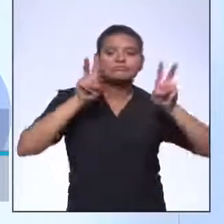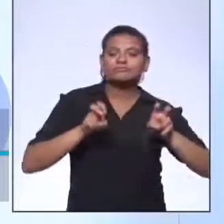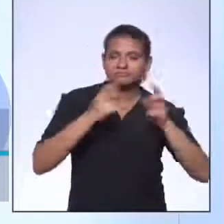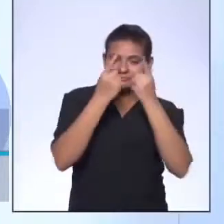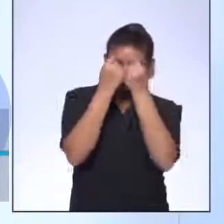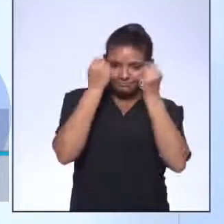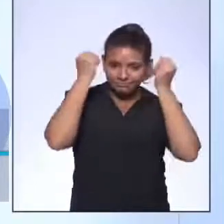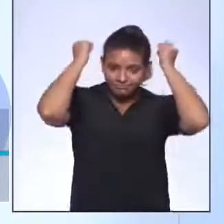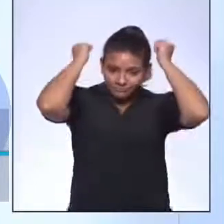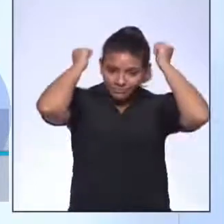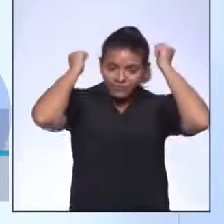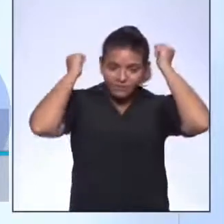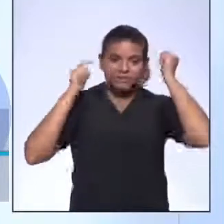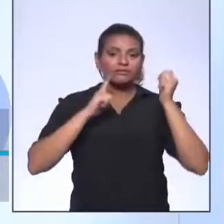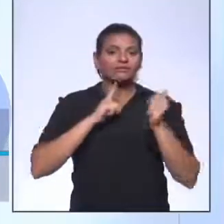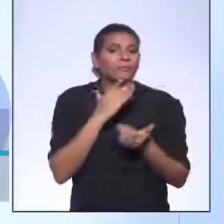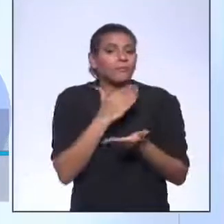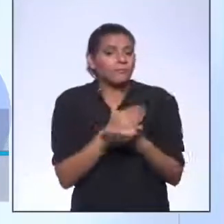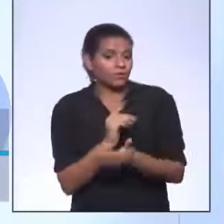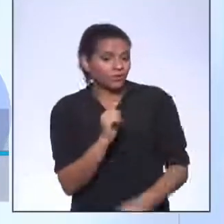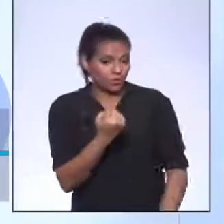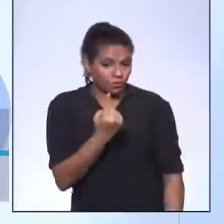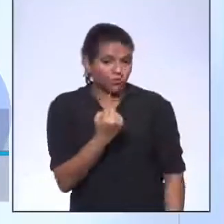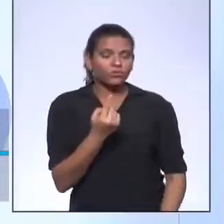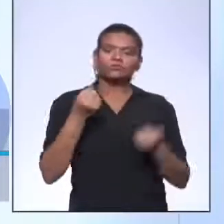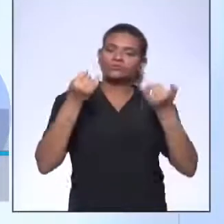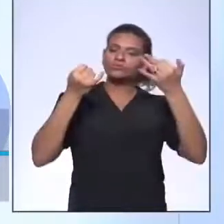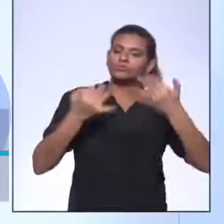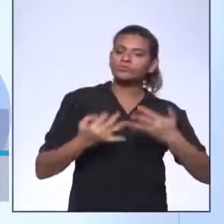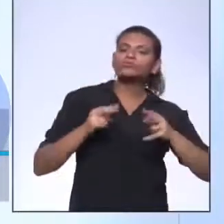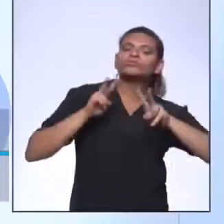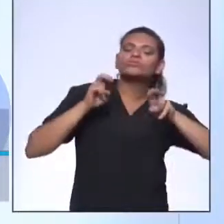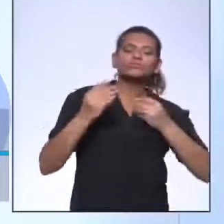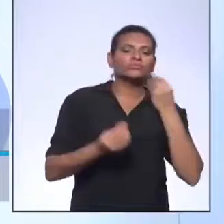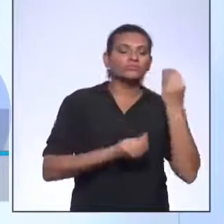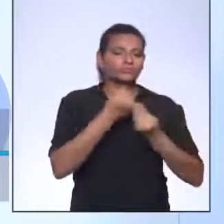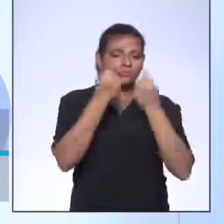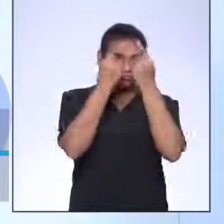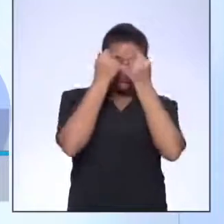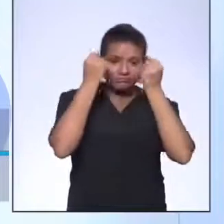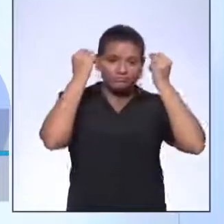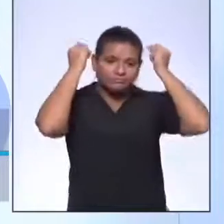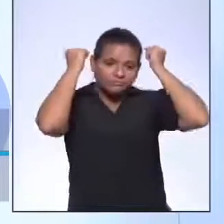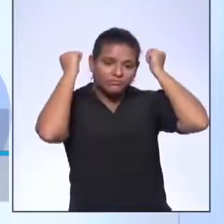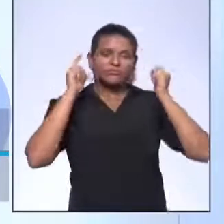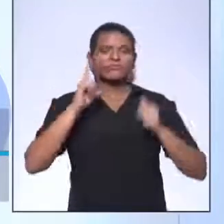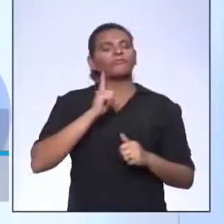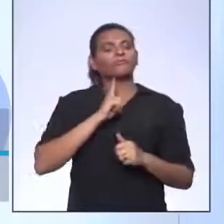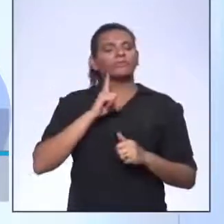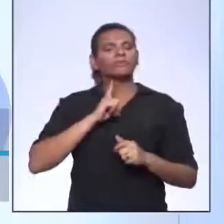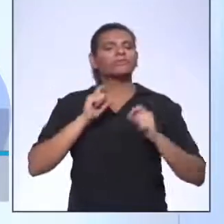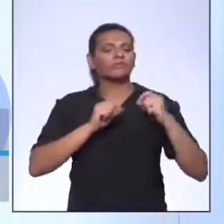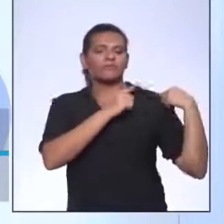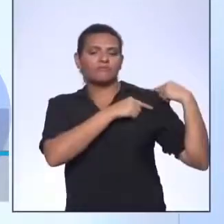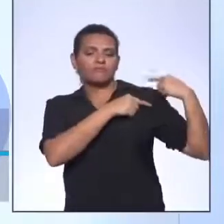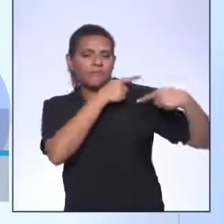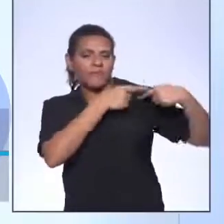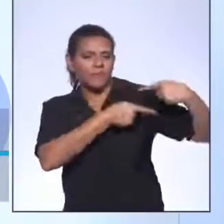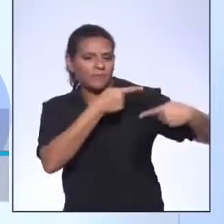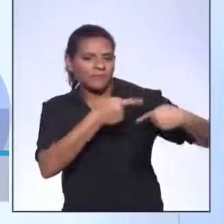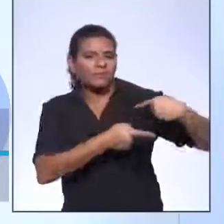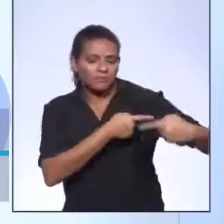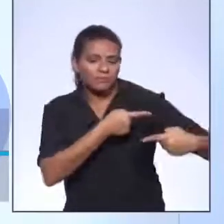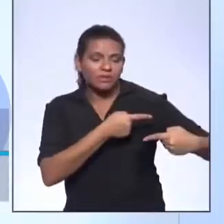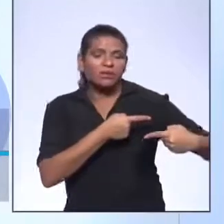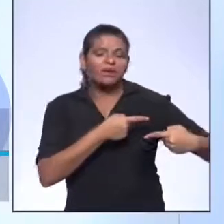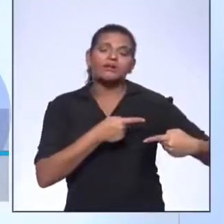Então, nós vamos falar mais sobre o legado grego, porque vocês sabem que até hoje nós temos a herança desses povos que moraram no Mar Egeu, que viveram